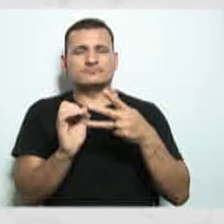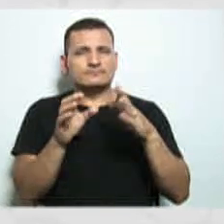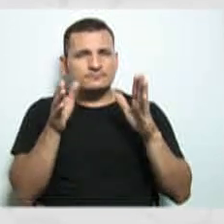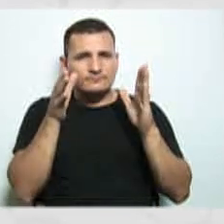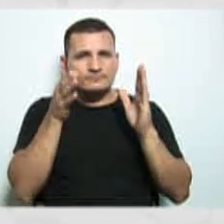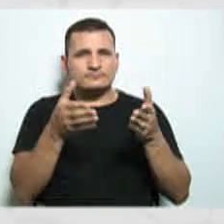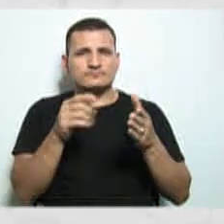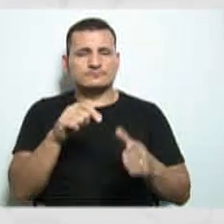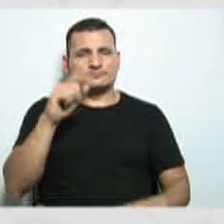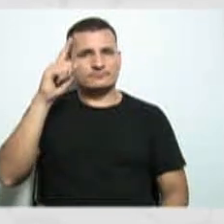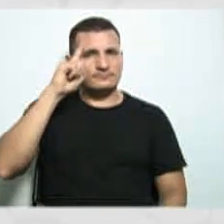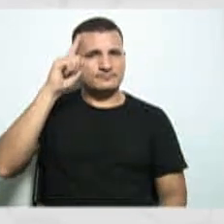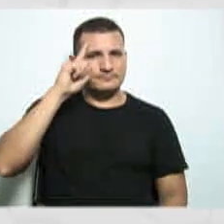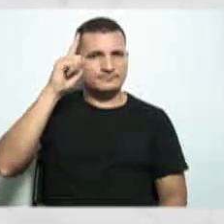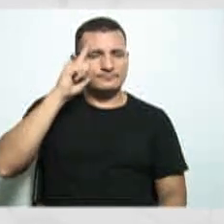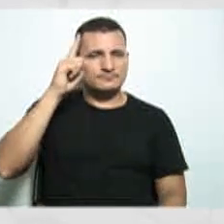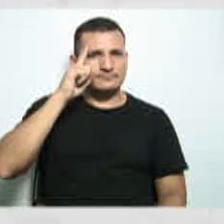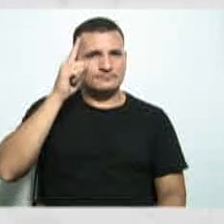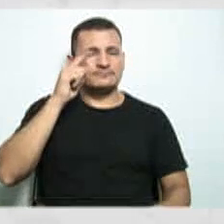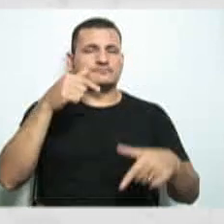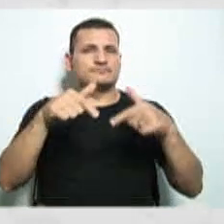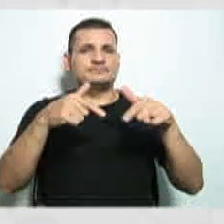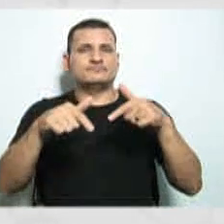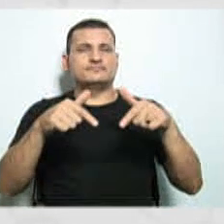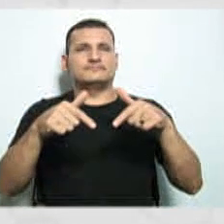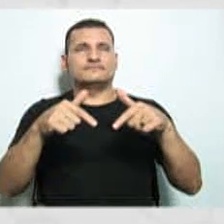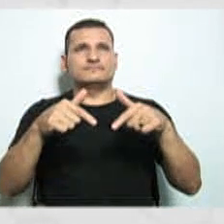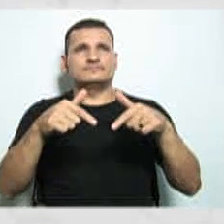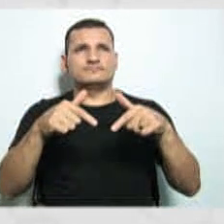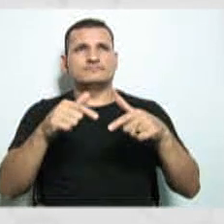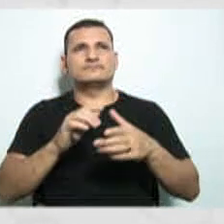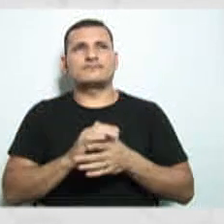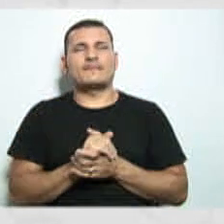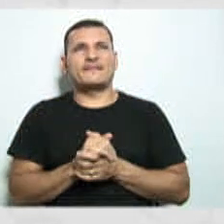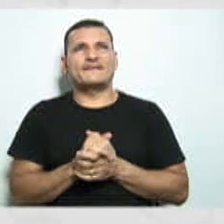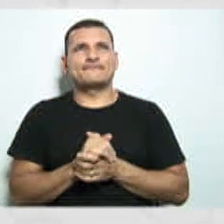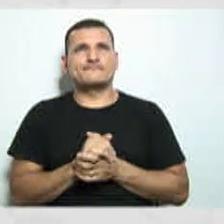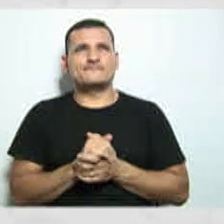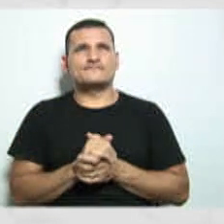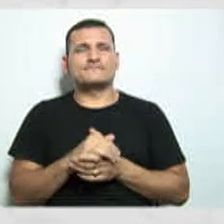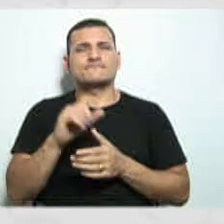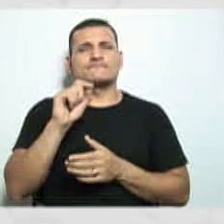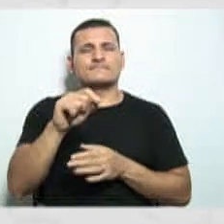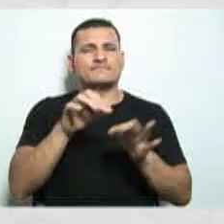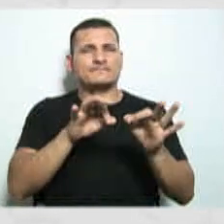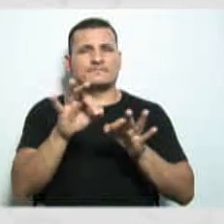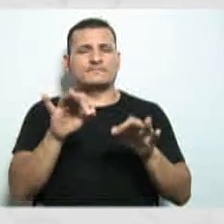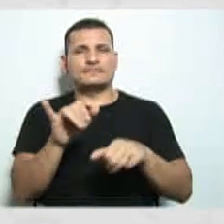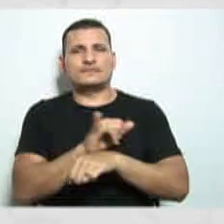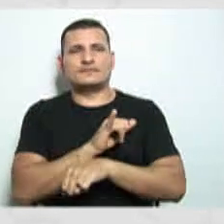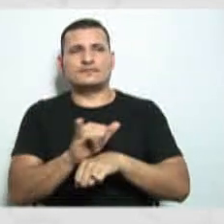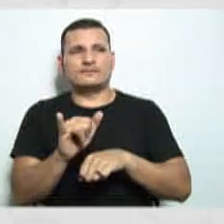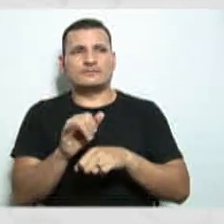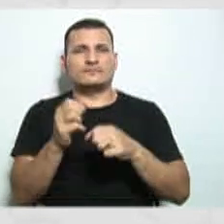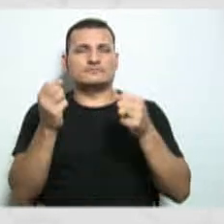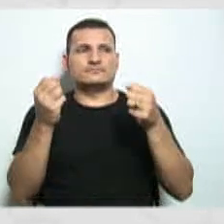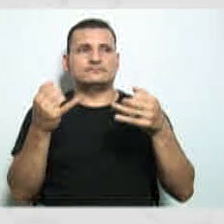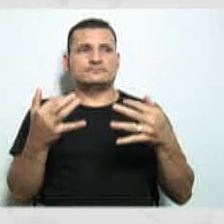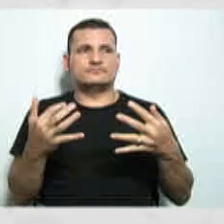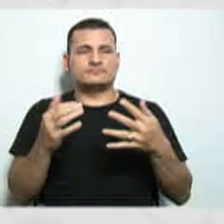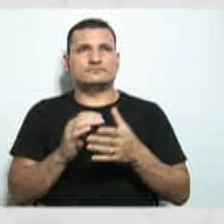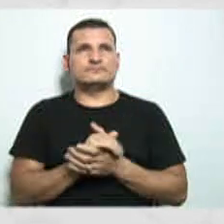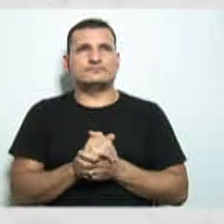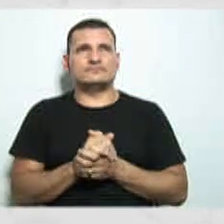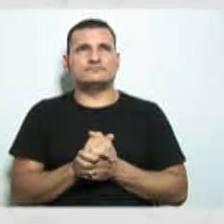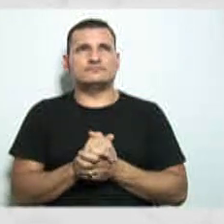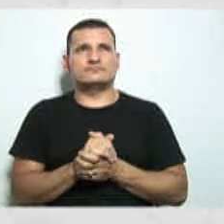rotina do dia a dia. Muito bem, você entendeu isso daí, né? E o que é planejamento estratégico? Vamos definir aqui então. Ó. Também,